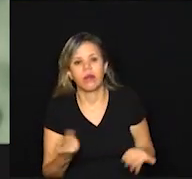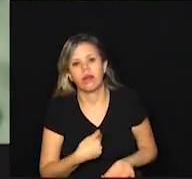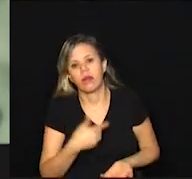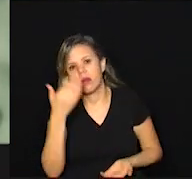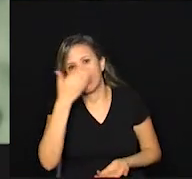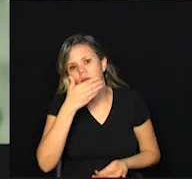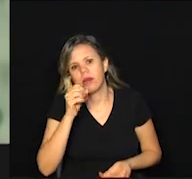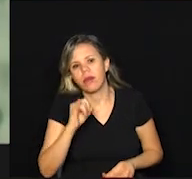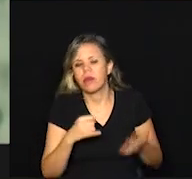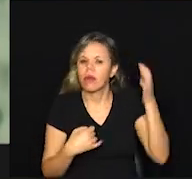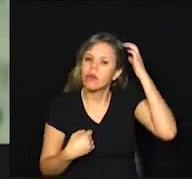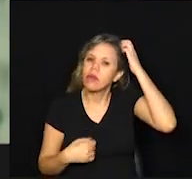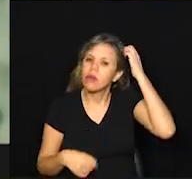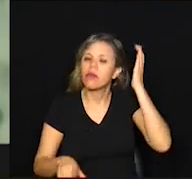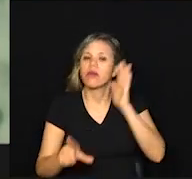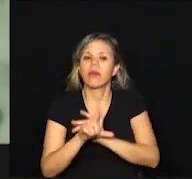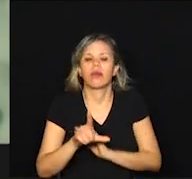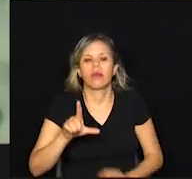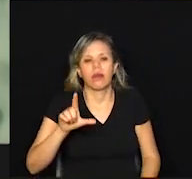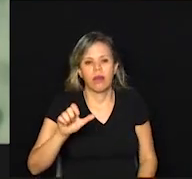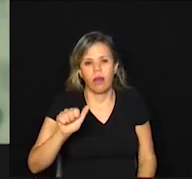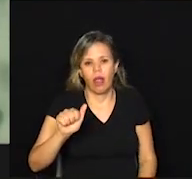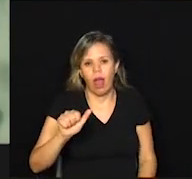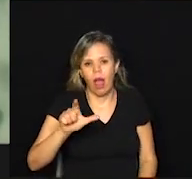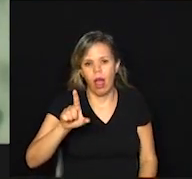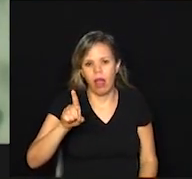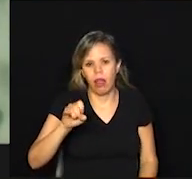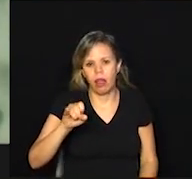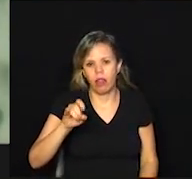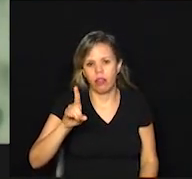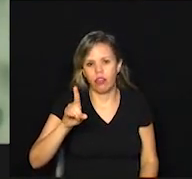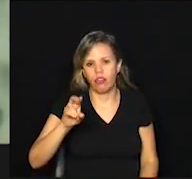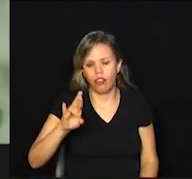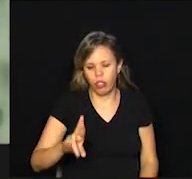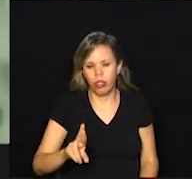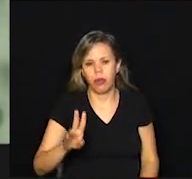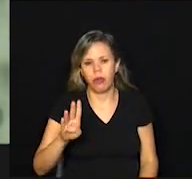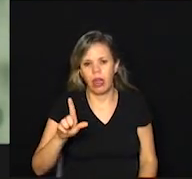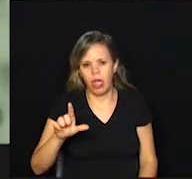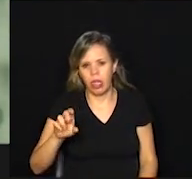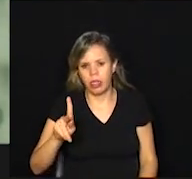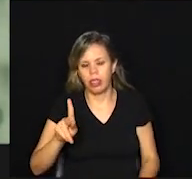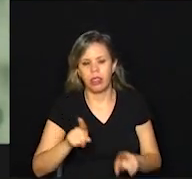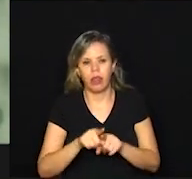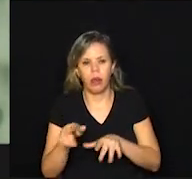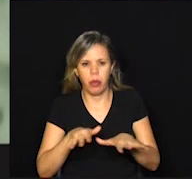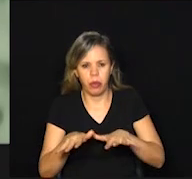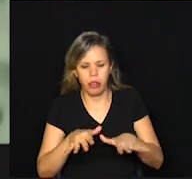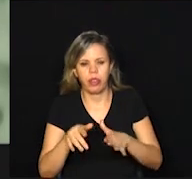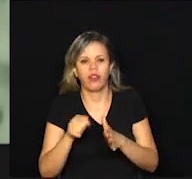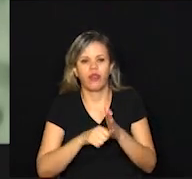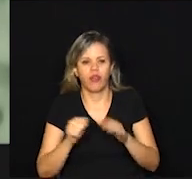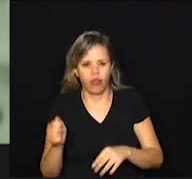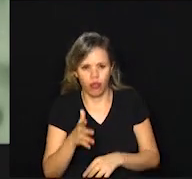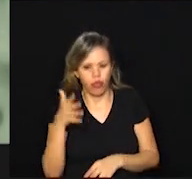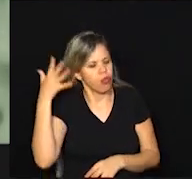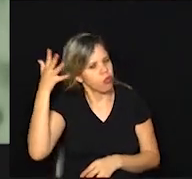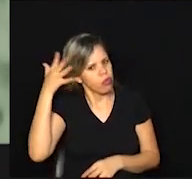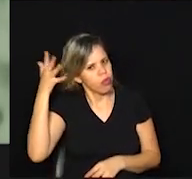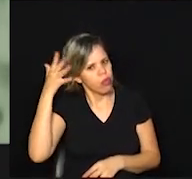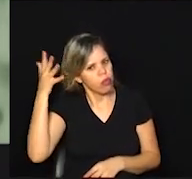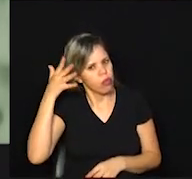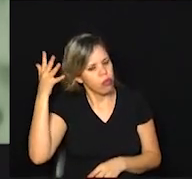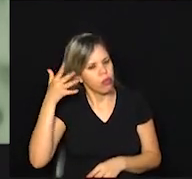gente não vê se não fosse a lei all the Blank que se não fosse a mobilização né da sociedade civil através do fórum